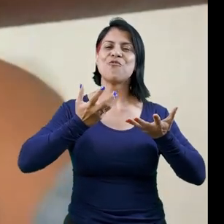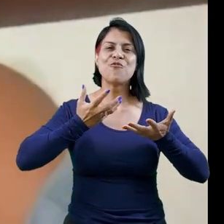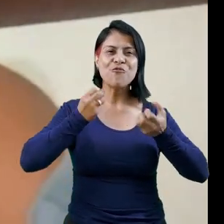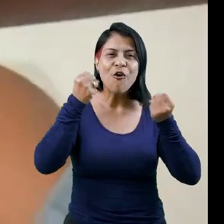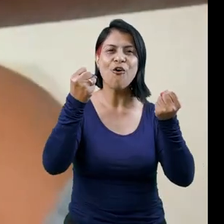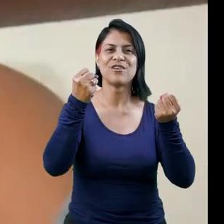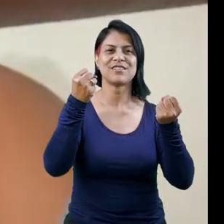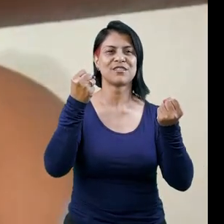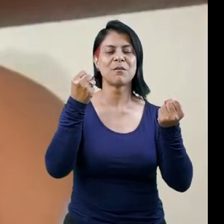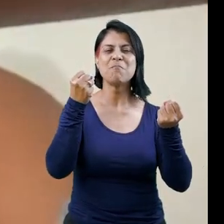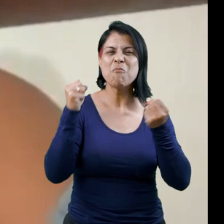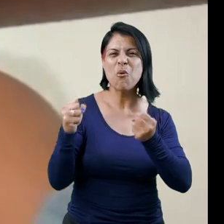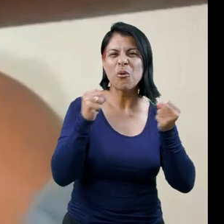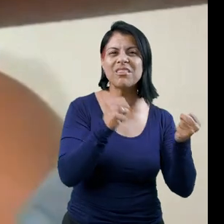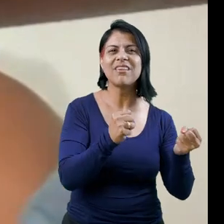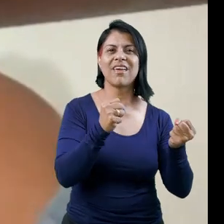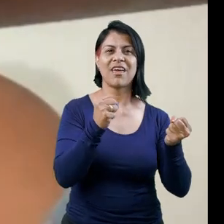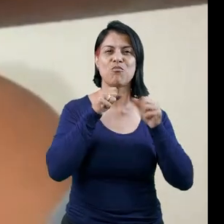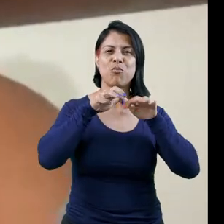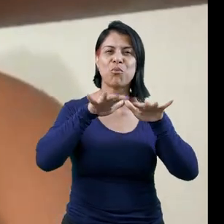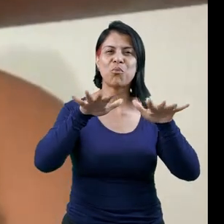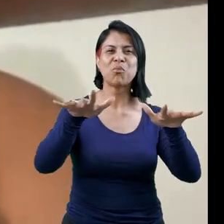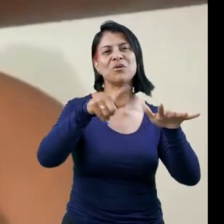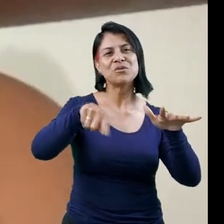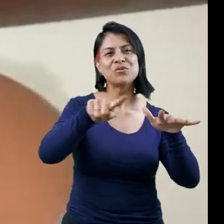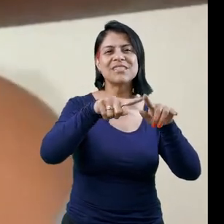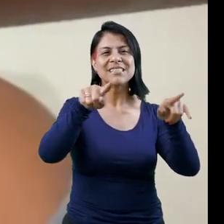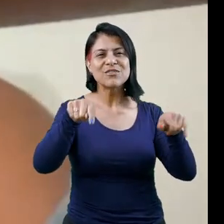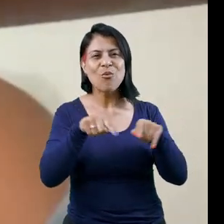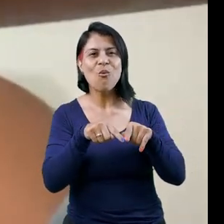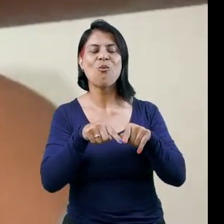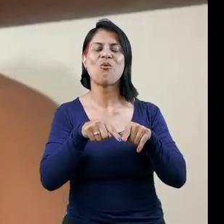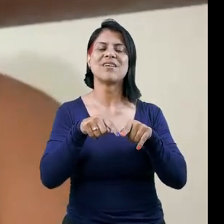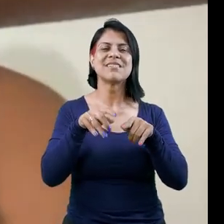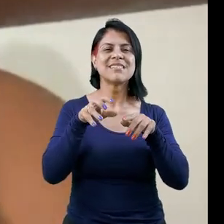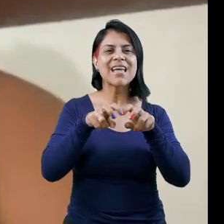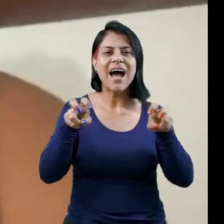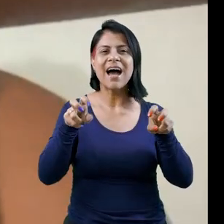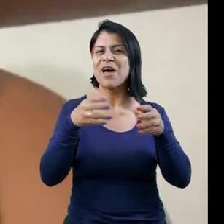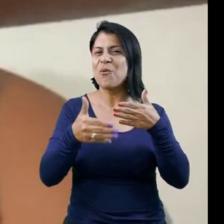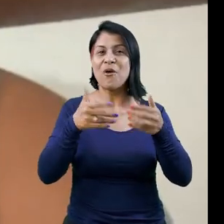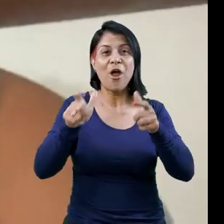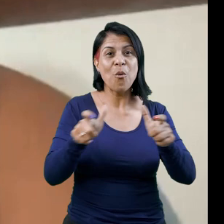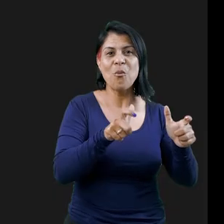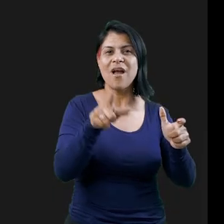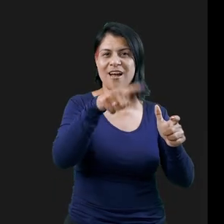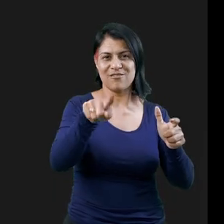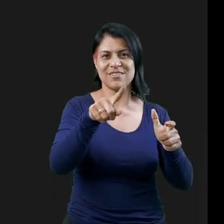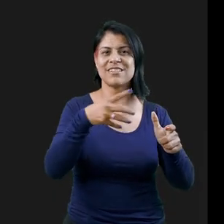inspiração possa invadir os quartos, os quintais, as salas, cada espacinho, cada